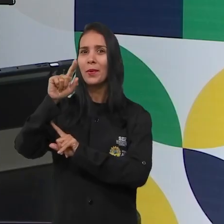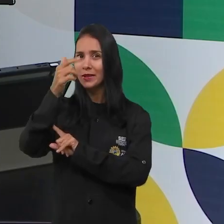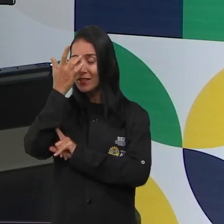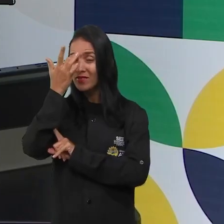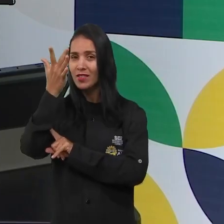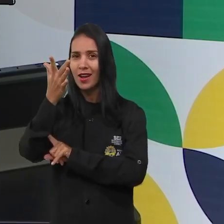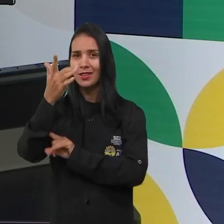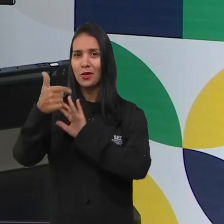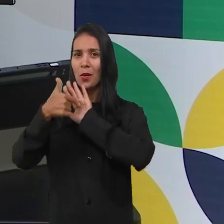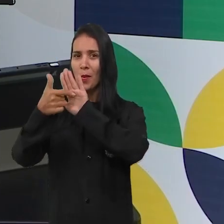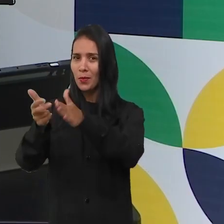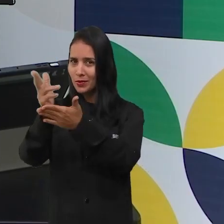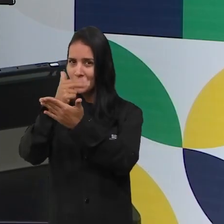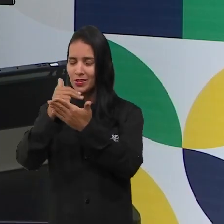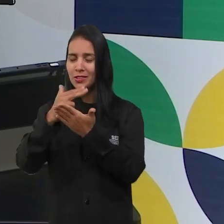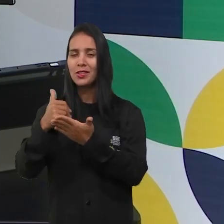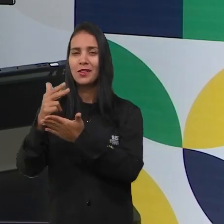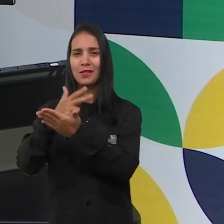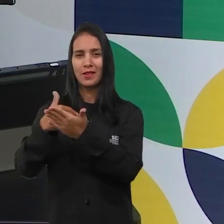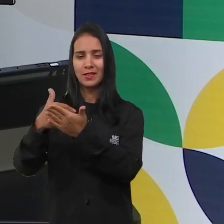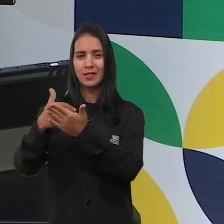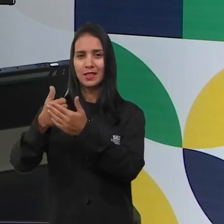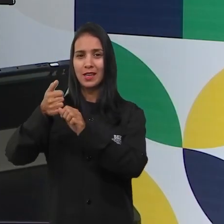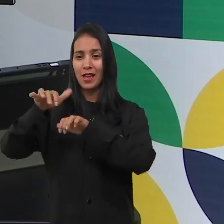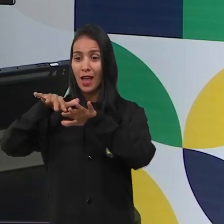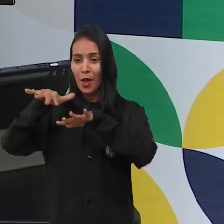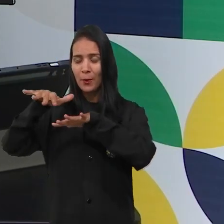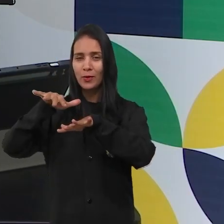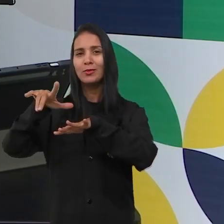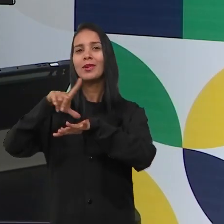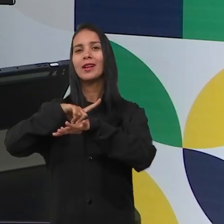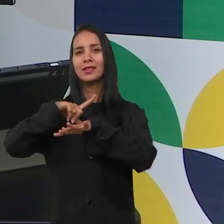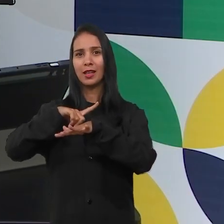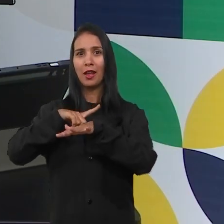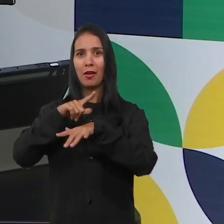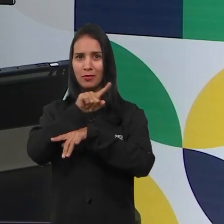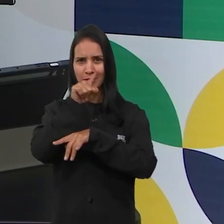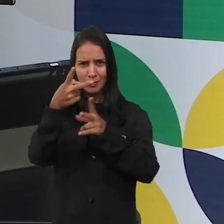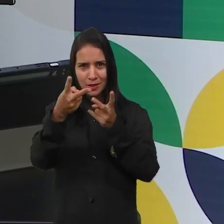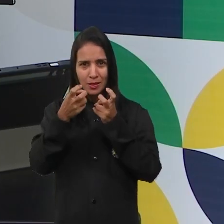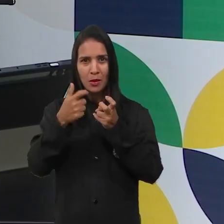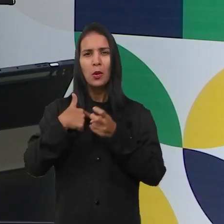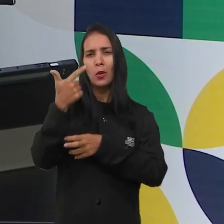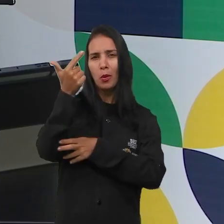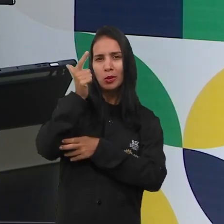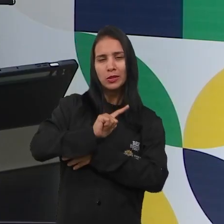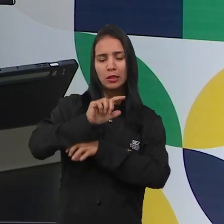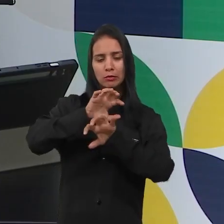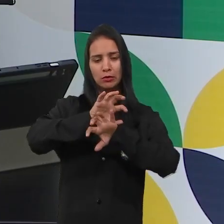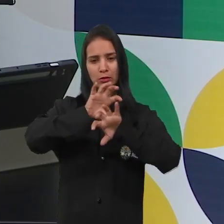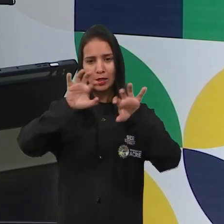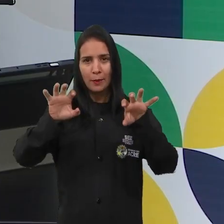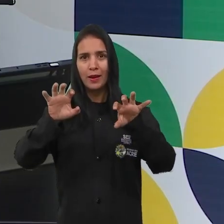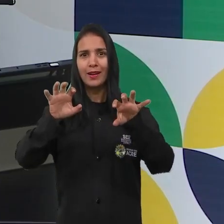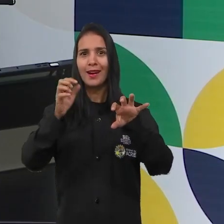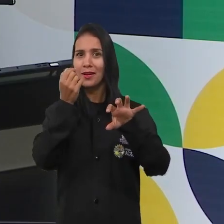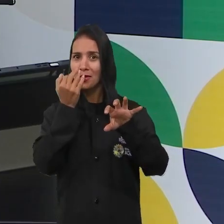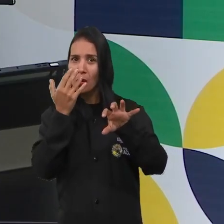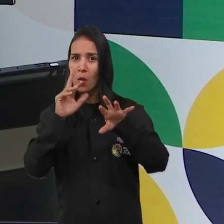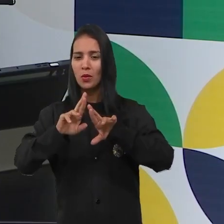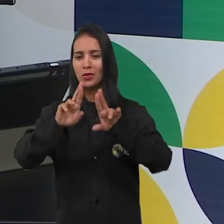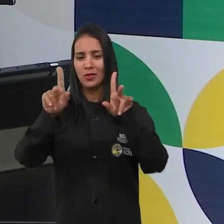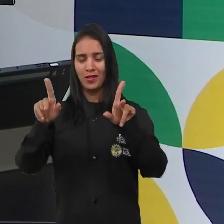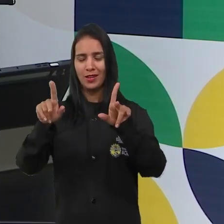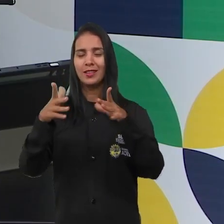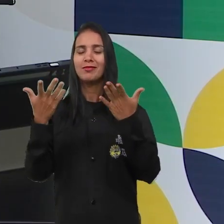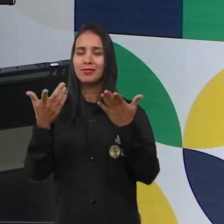mais tranquilo de perceber. Você percebeu que a gente consegue dividir tranquilamente um prisma triangular em 3 tetraedros.